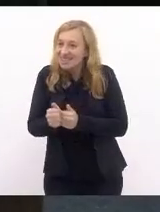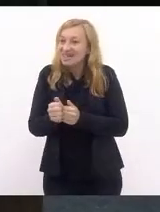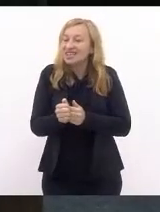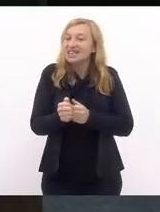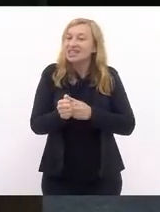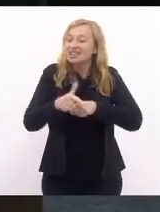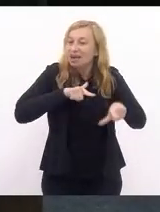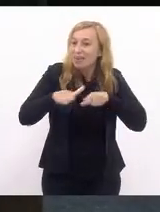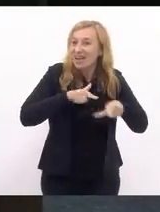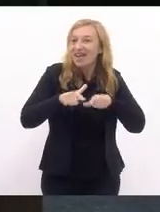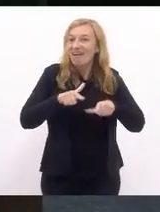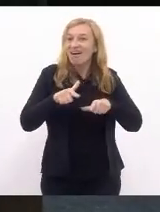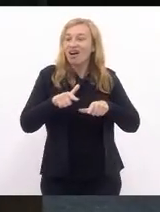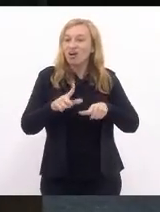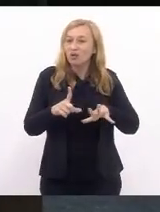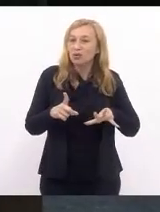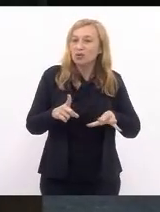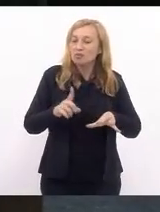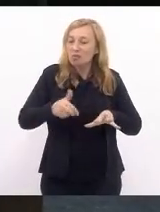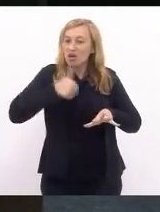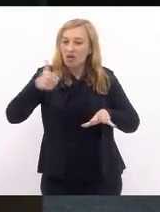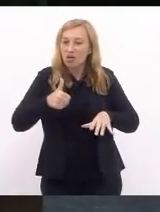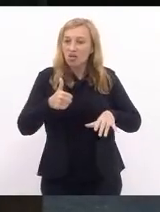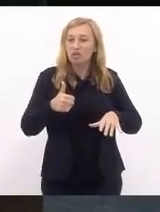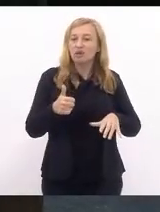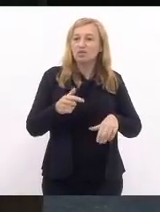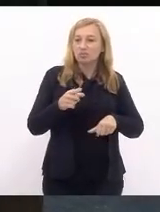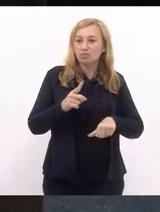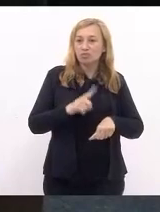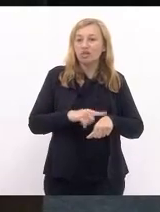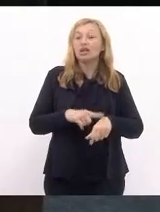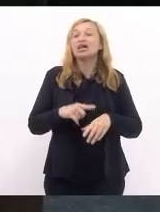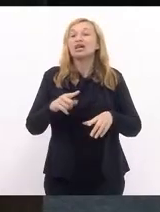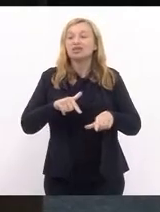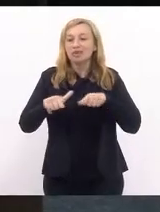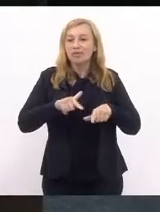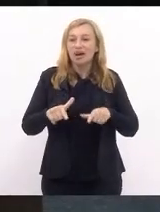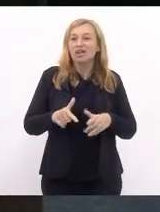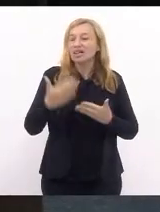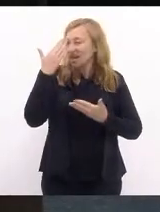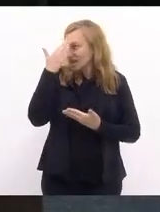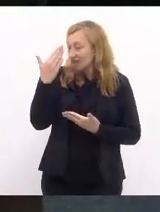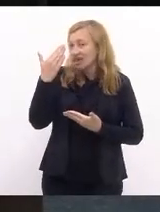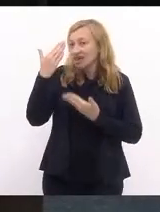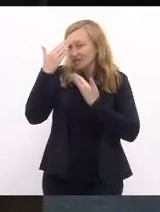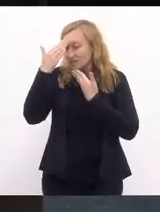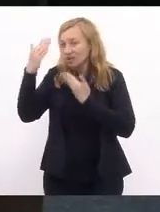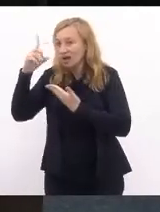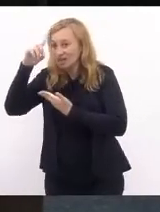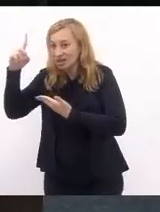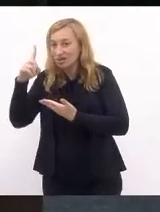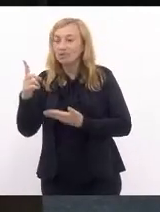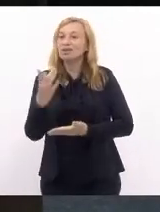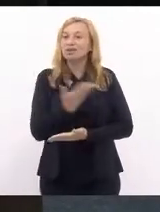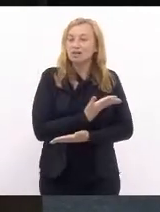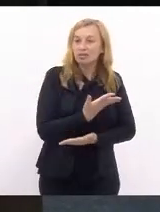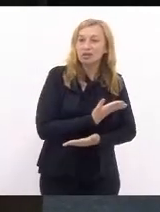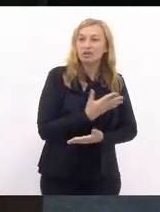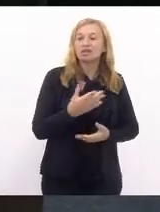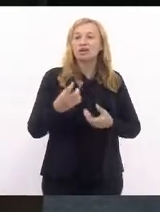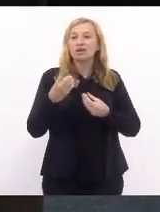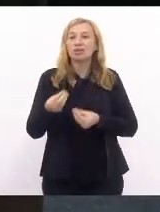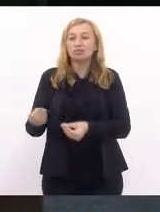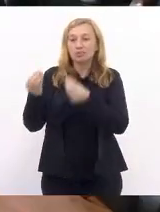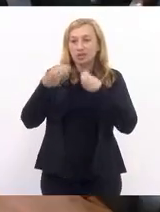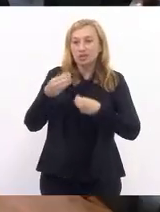poder exercer da melhor maneira possível nosso mandato então agradeço a Deus meus colegas por essa oportunidade que Deus